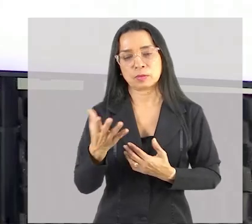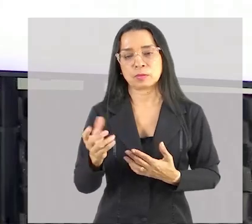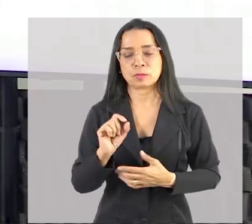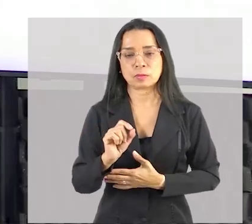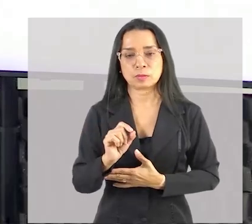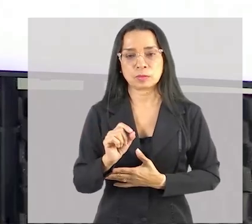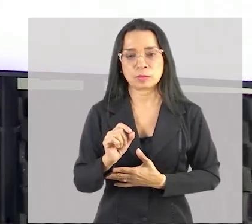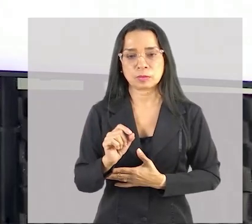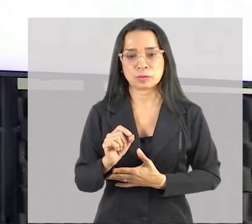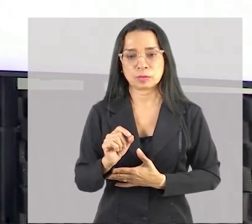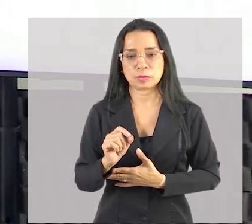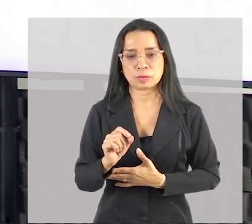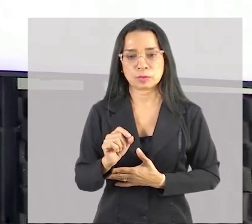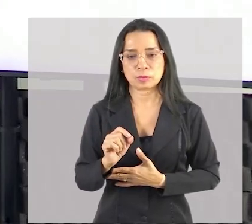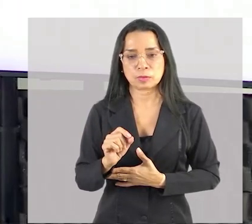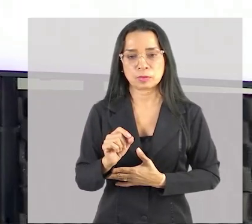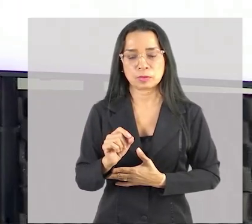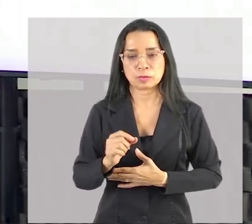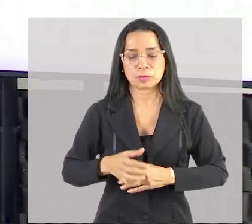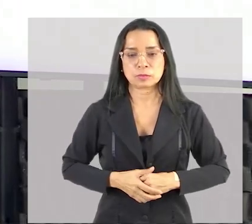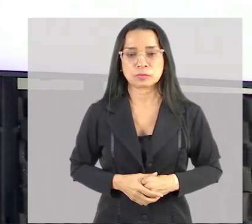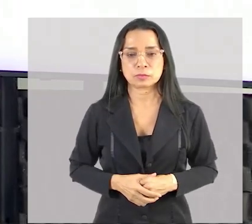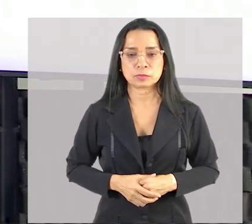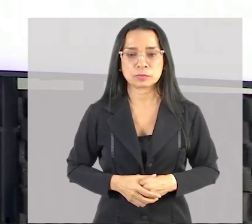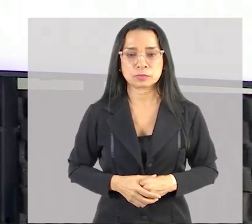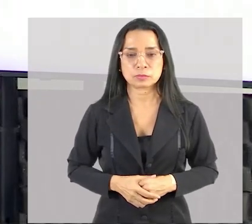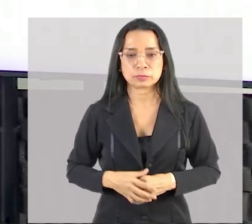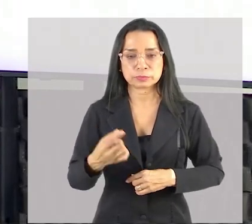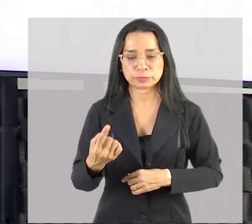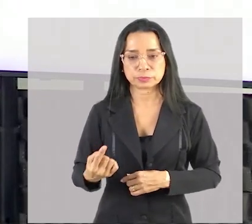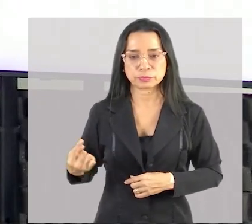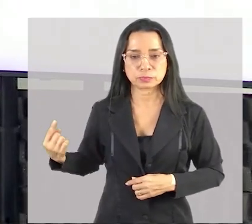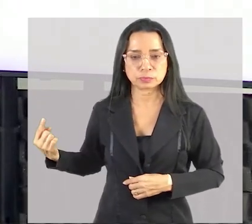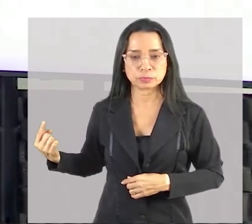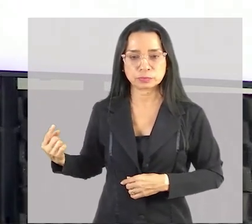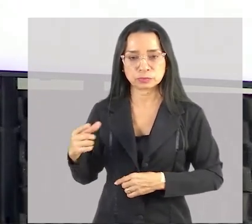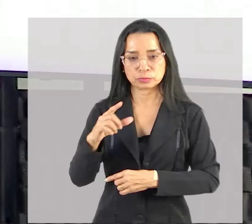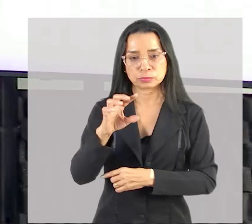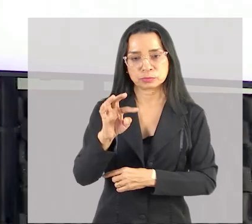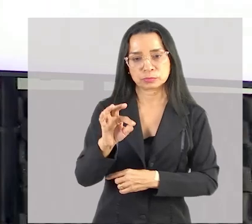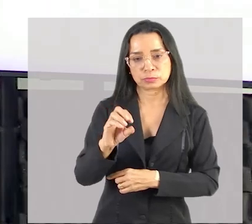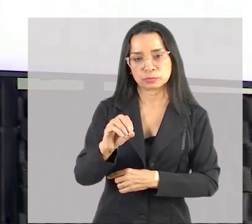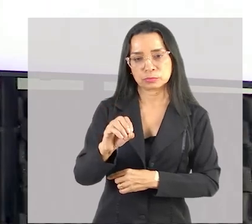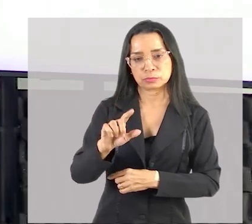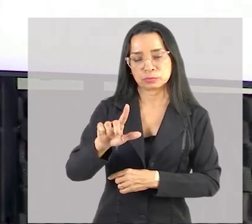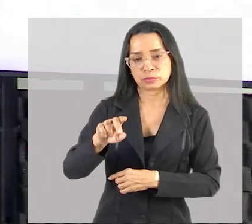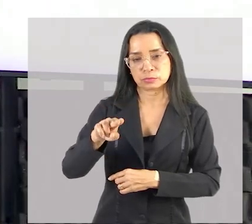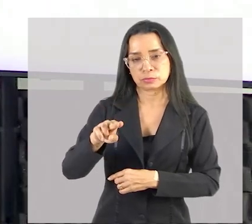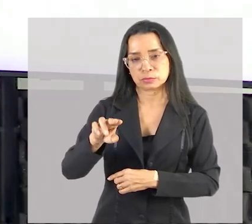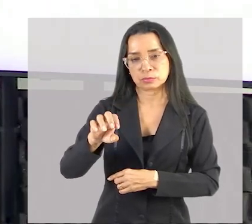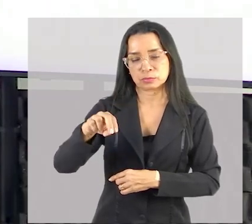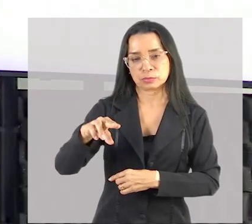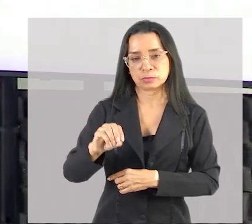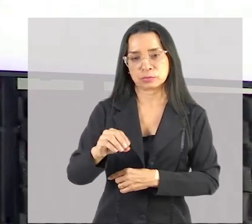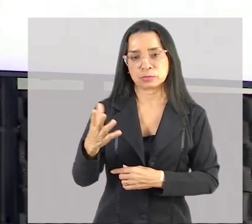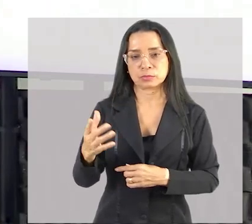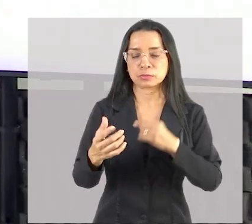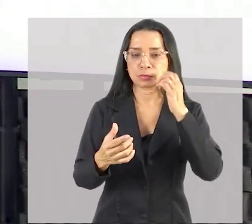CH3OH, a gente, esse carinha bem que é chamado de tolueno, é o metilbenzeno, ou tolueno.